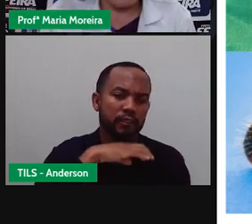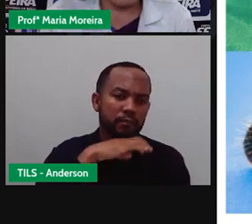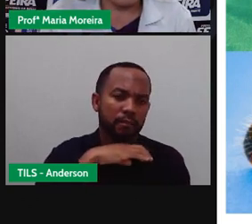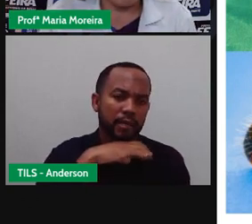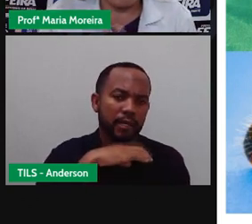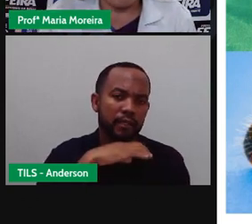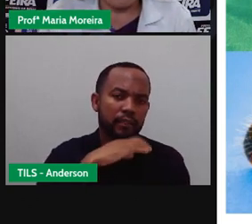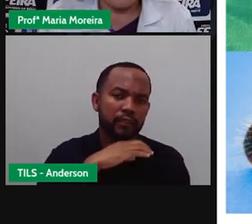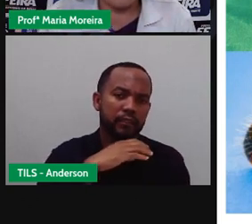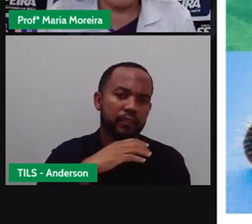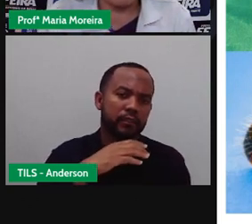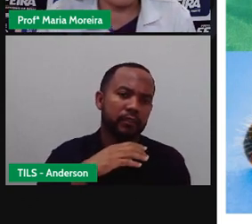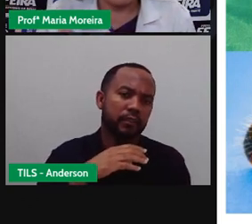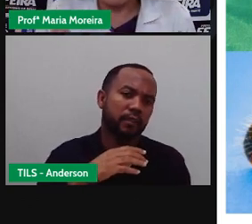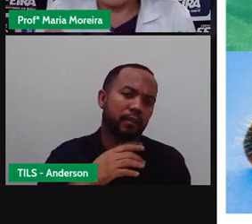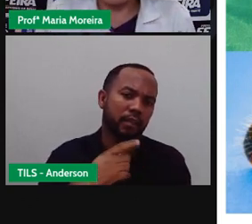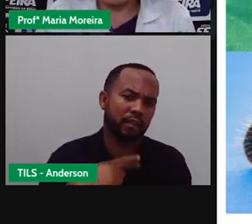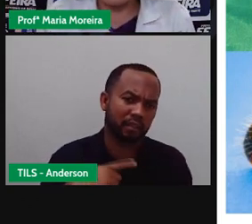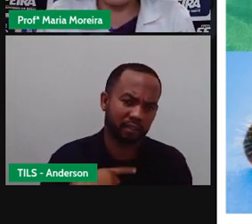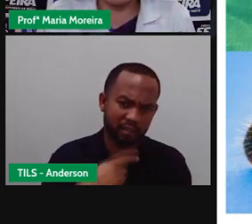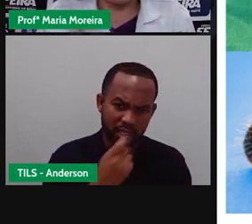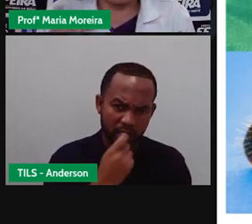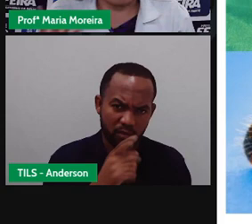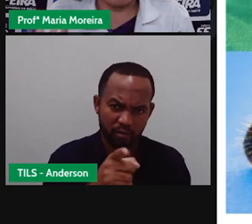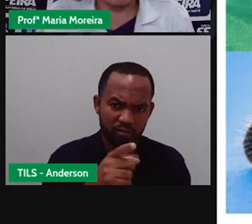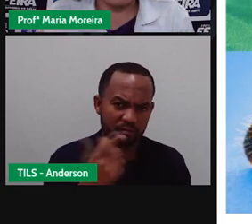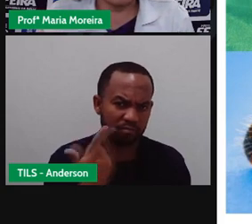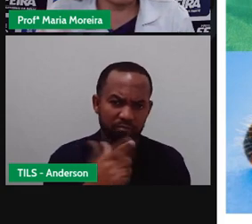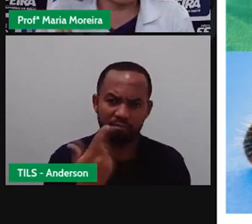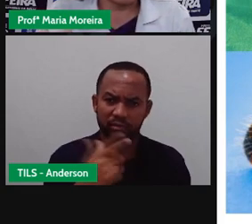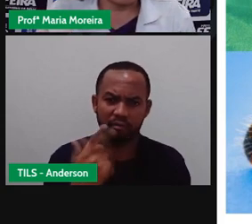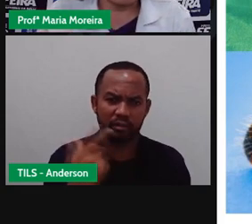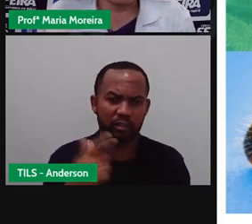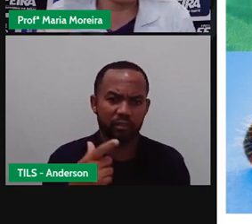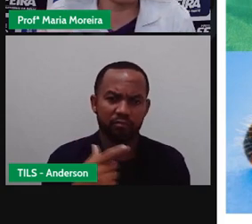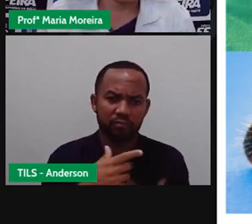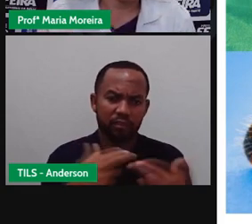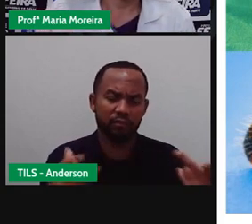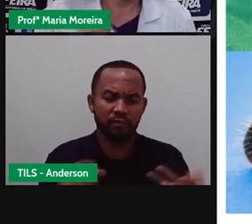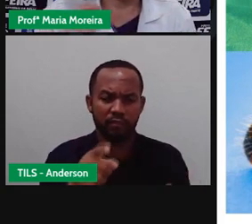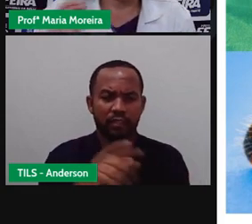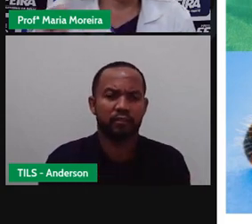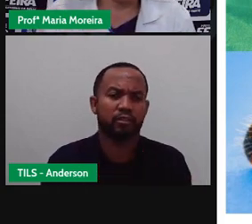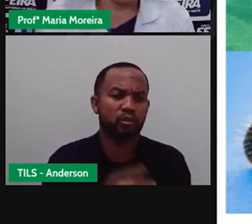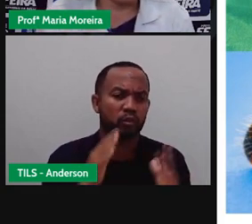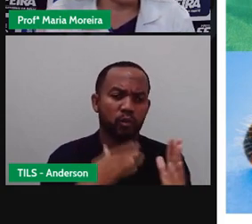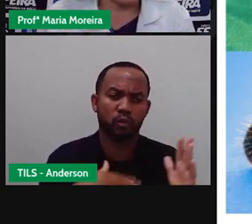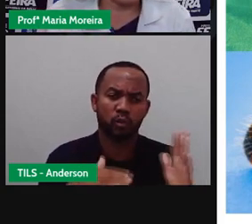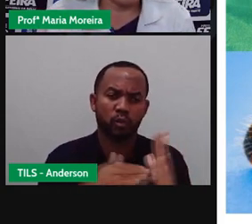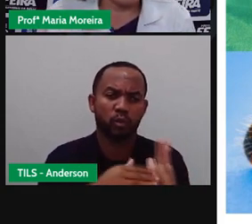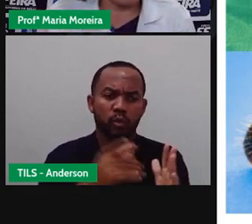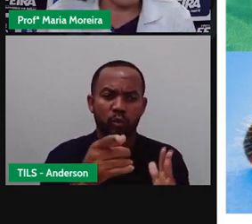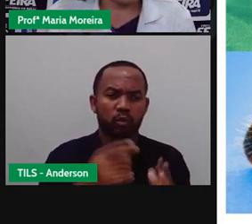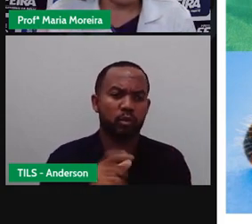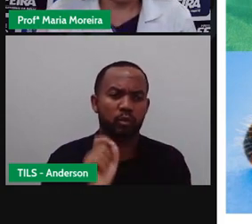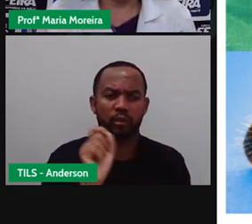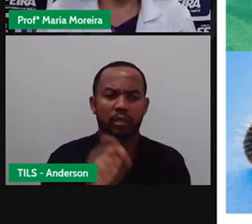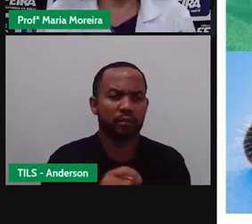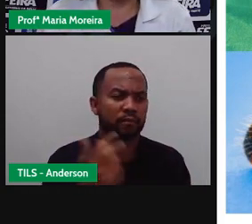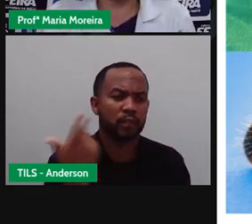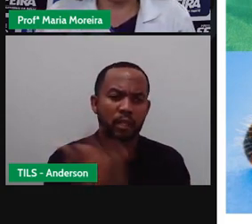aqui na imagem. A gente tem uma borboleta, a gente tem a joaninha, a gente tem um gafanhoto, a gente tem uma formiga. Todos esses aí são